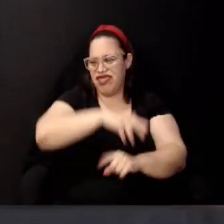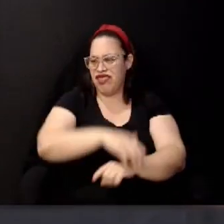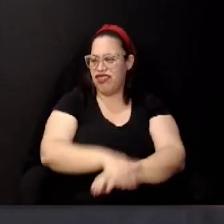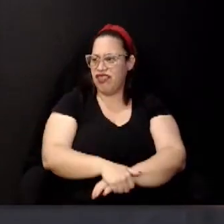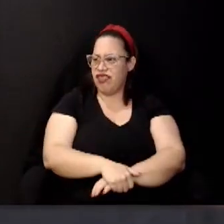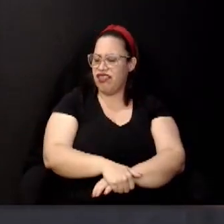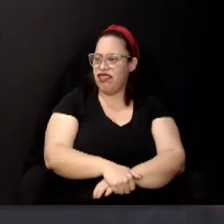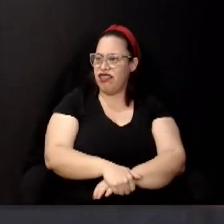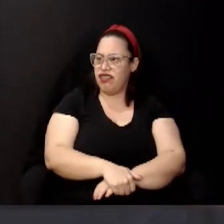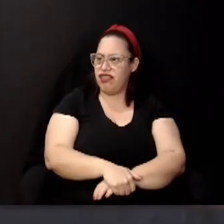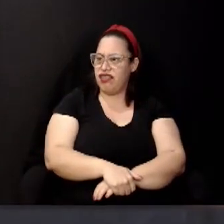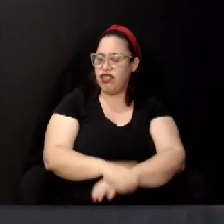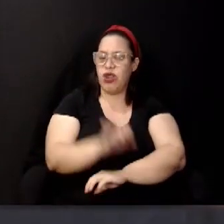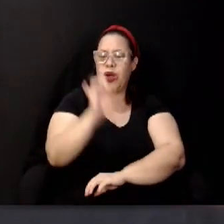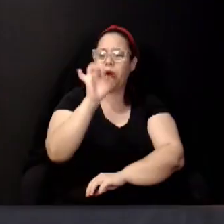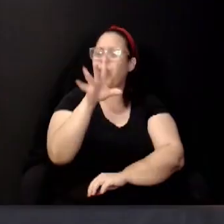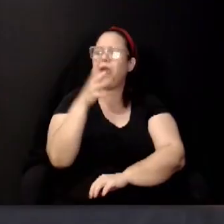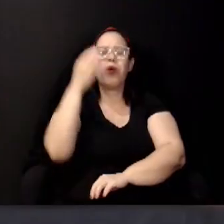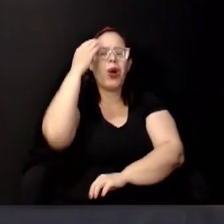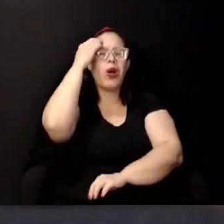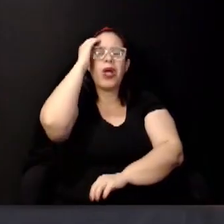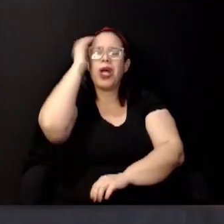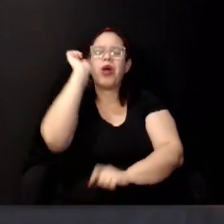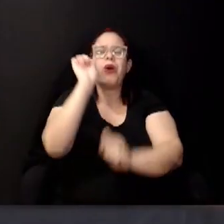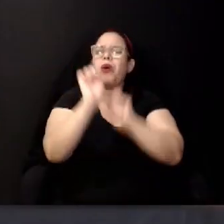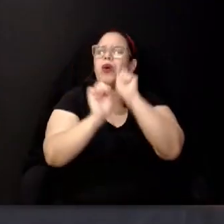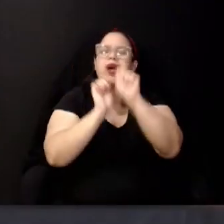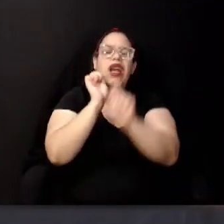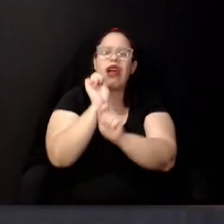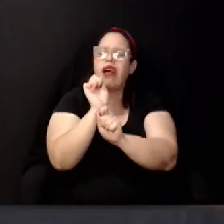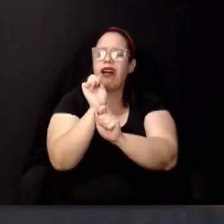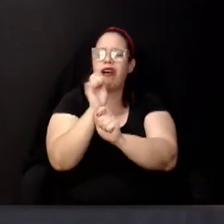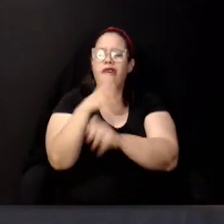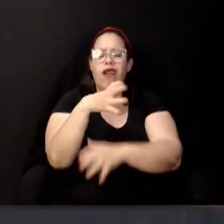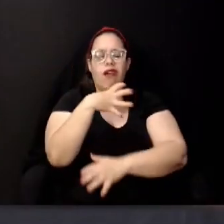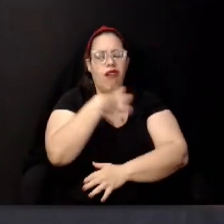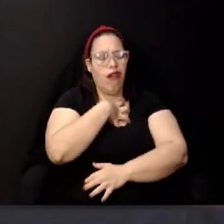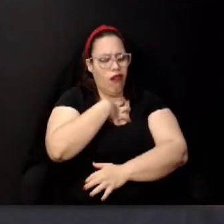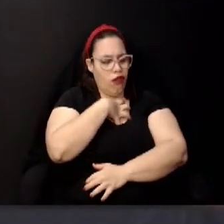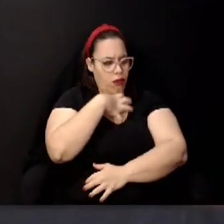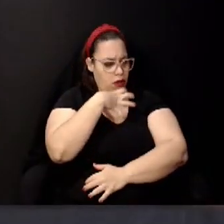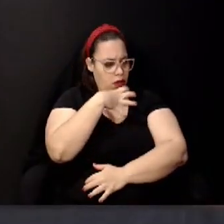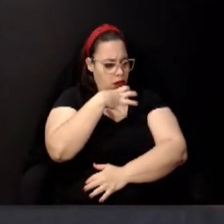Só quem entende o sentimento de